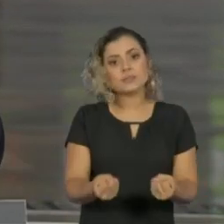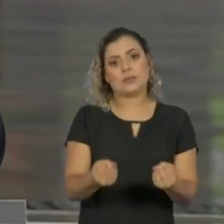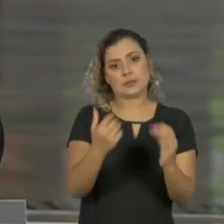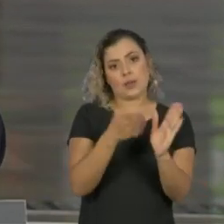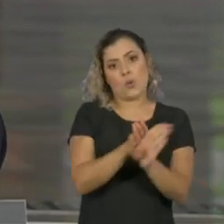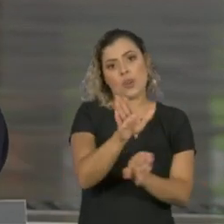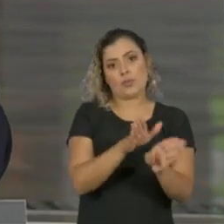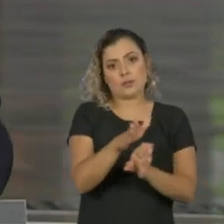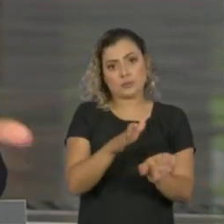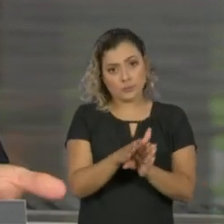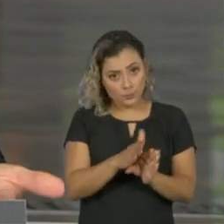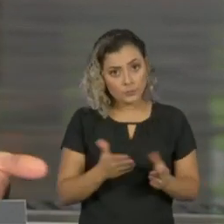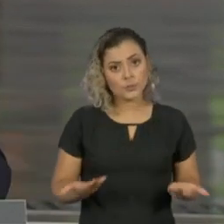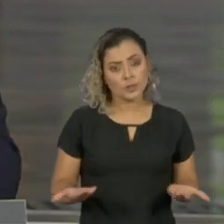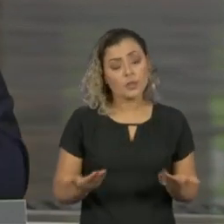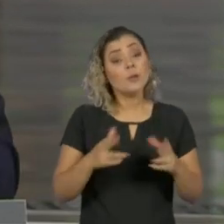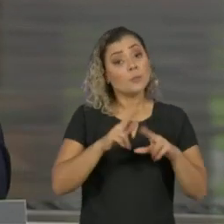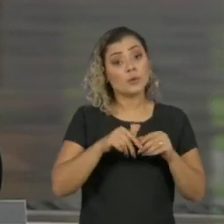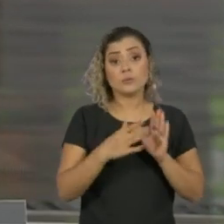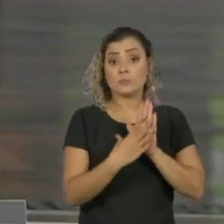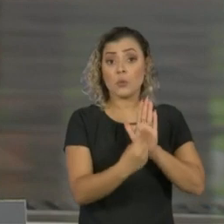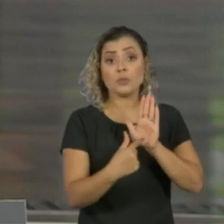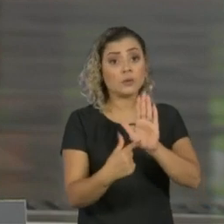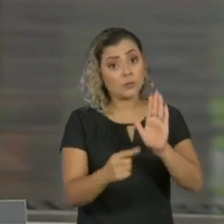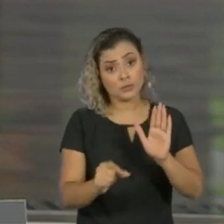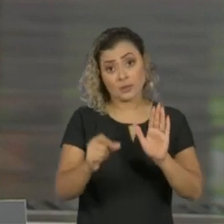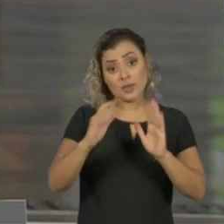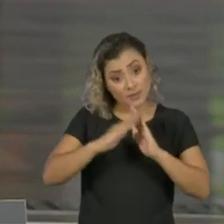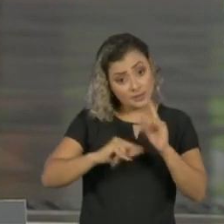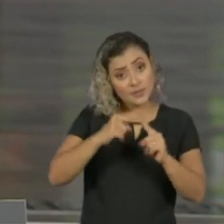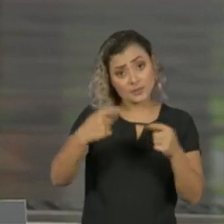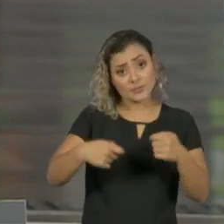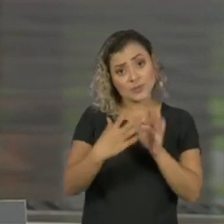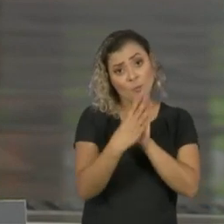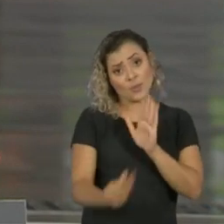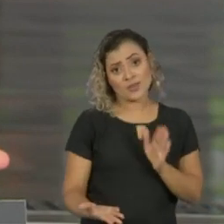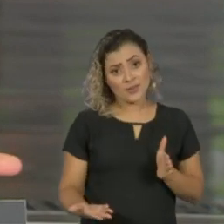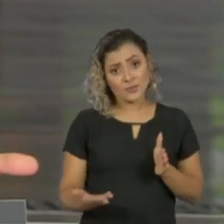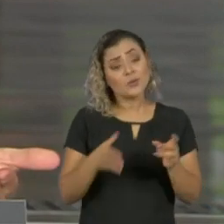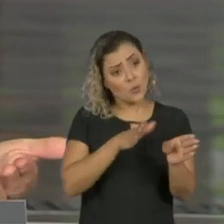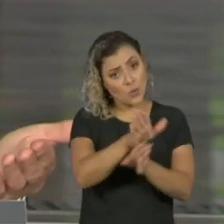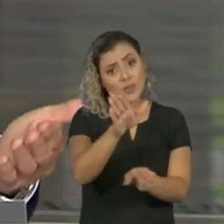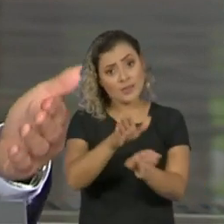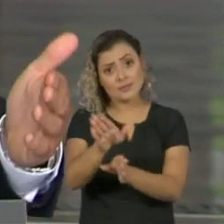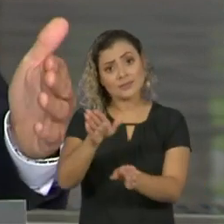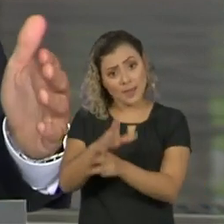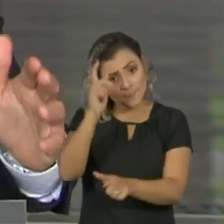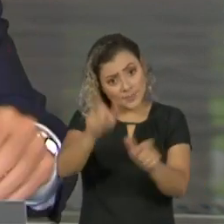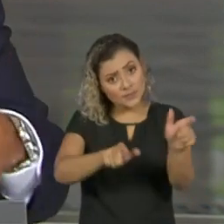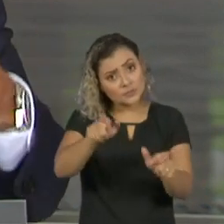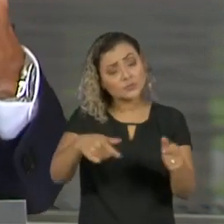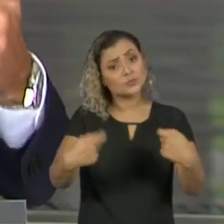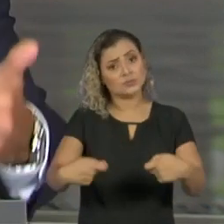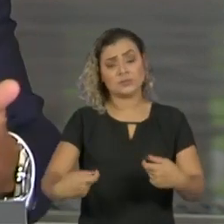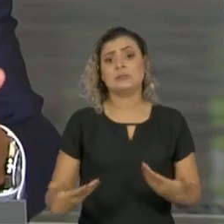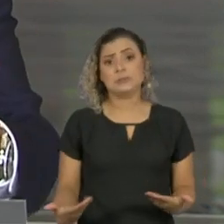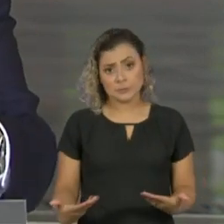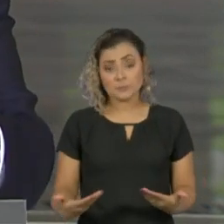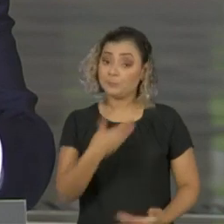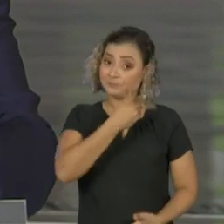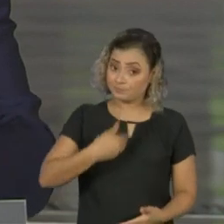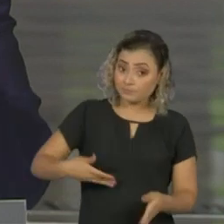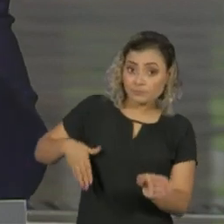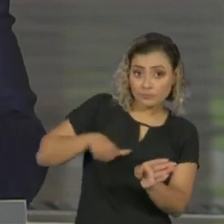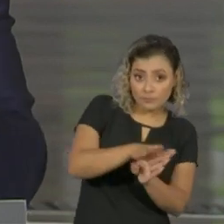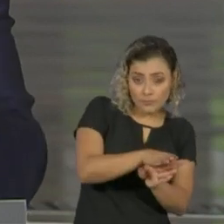suas próprias igrejas. O maior exemplo tem que ser dado pela própria igreja, independentemente de orientação governamental. O governo já